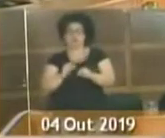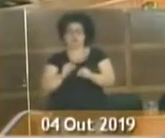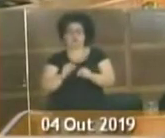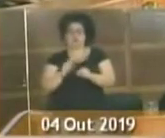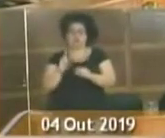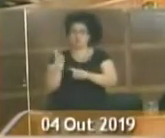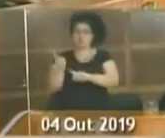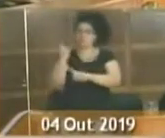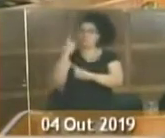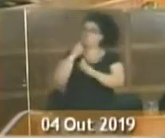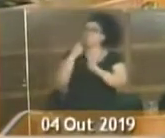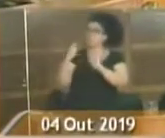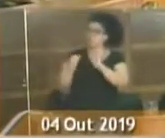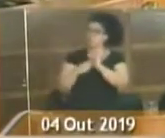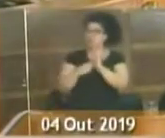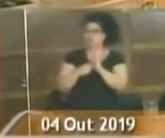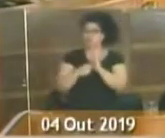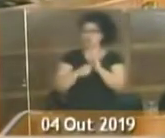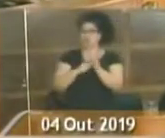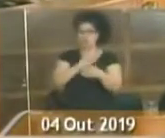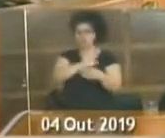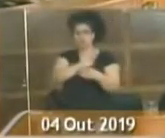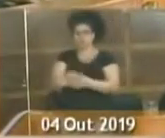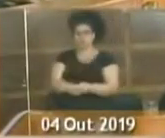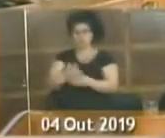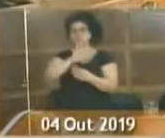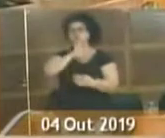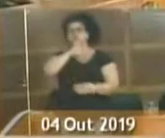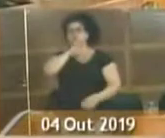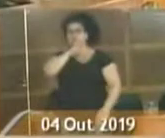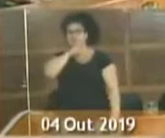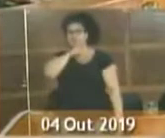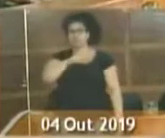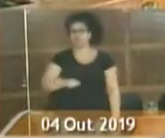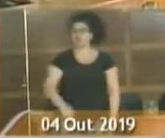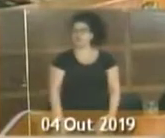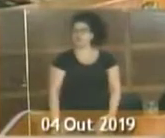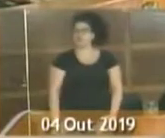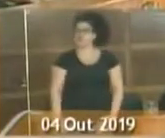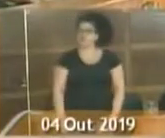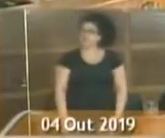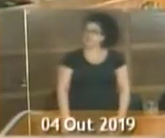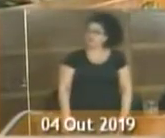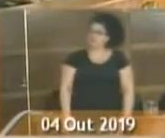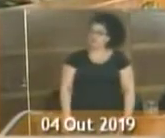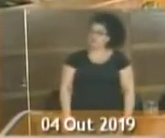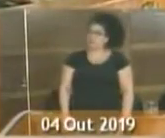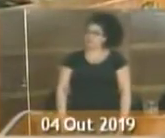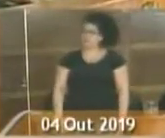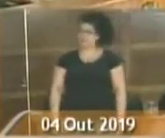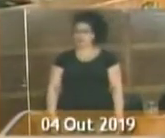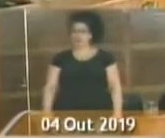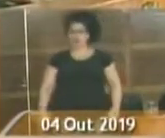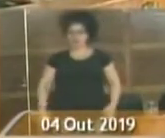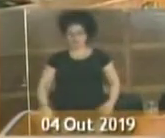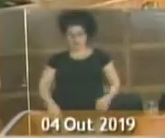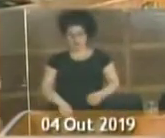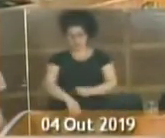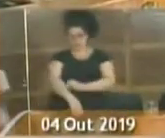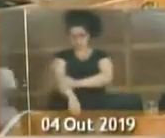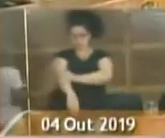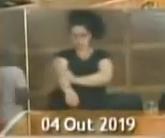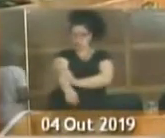Ana Carolina, Ana Gabriela, muito justa, uma causa nobre, que é a dos